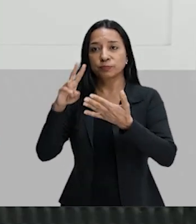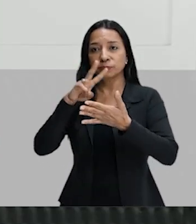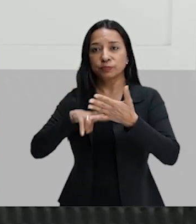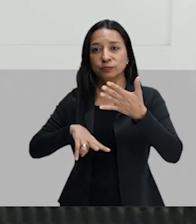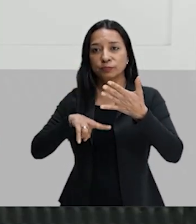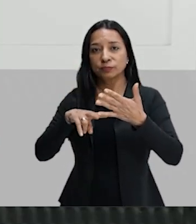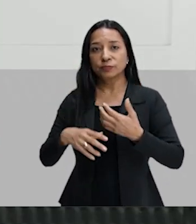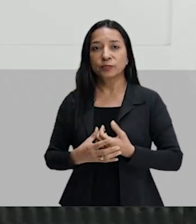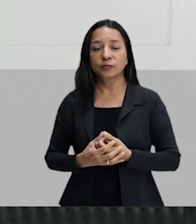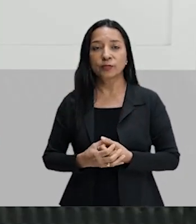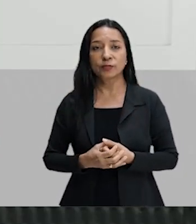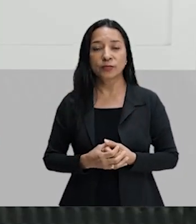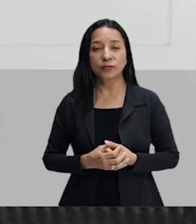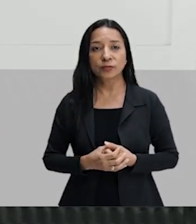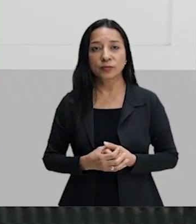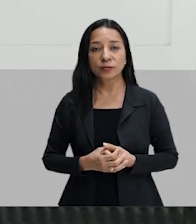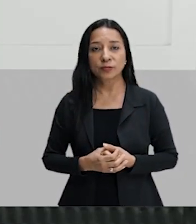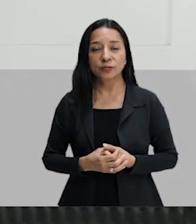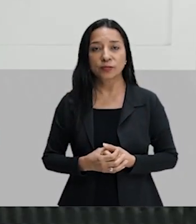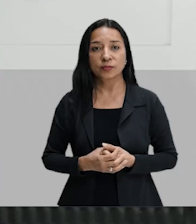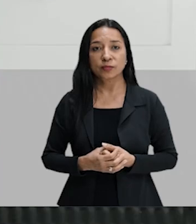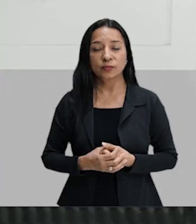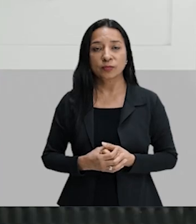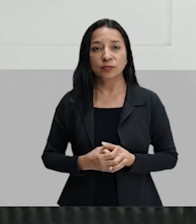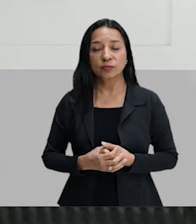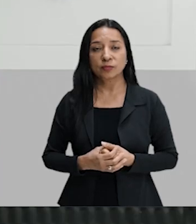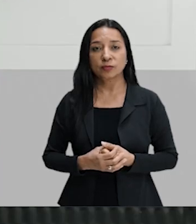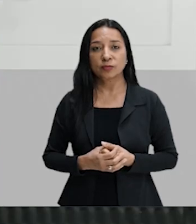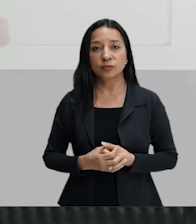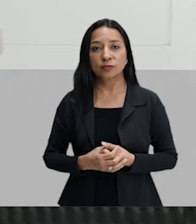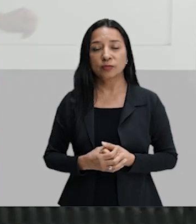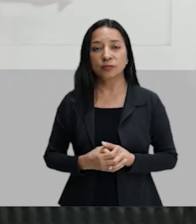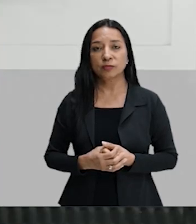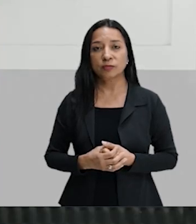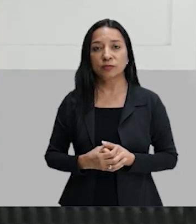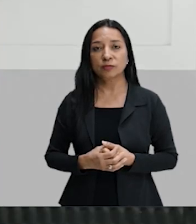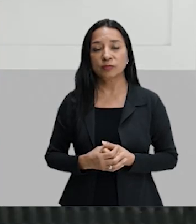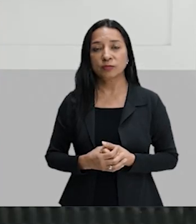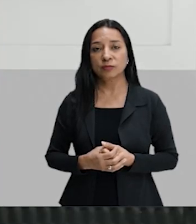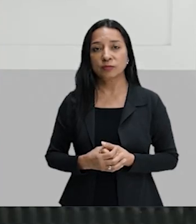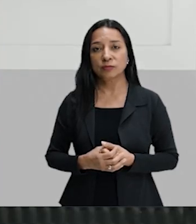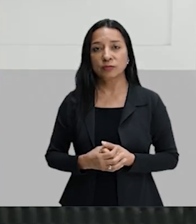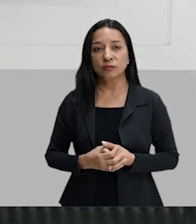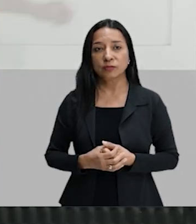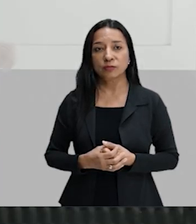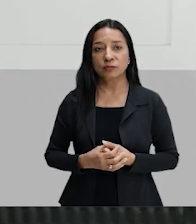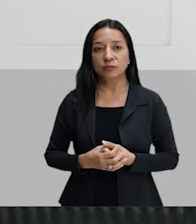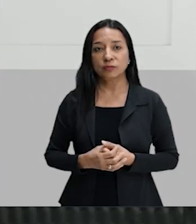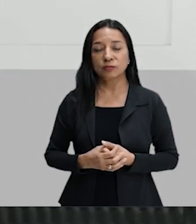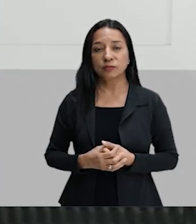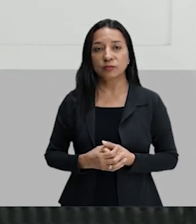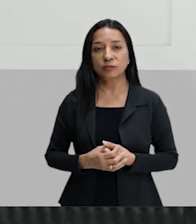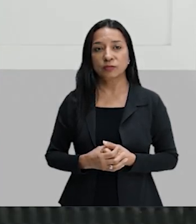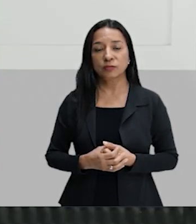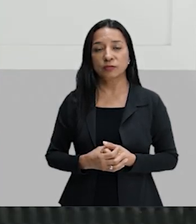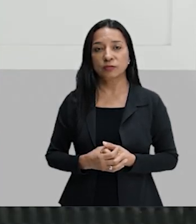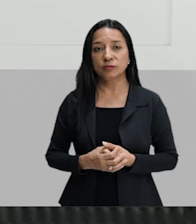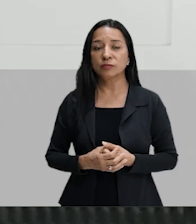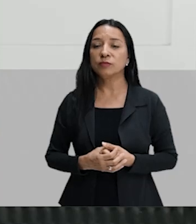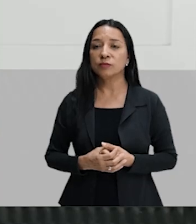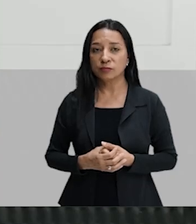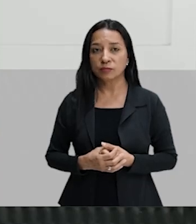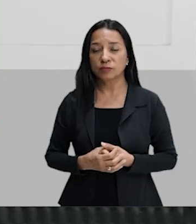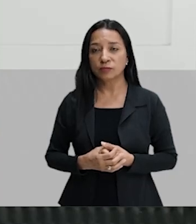px igual ao quadrado menos 9x ao cubo mais 3x menos 3 em função de